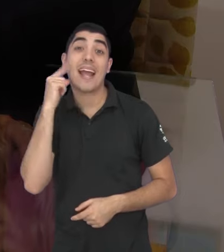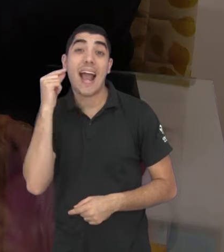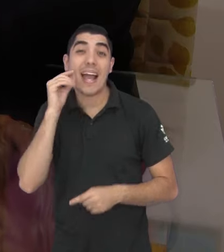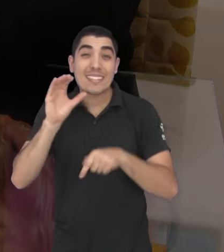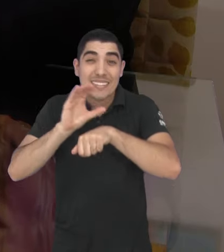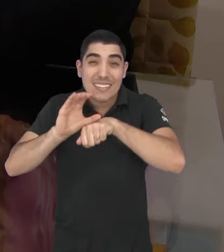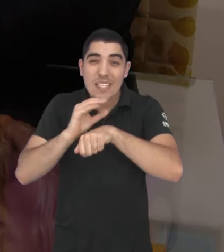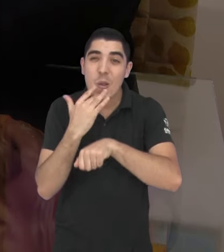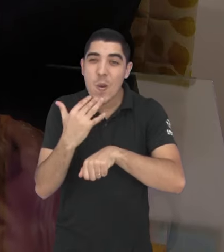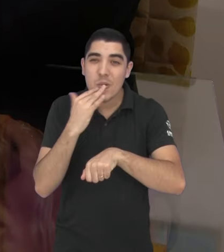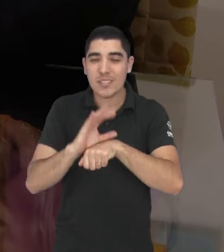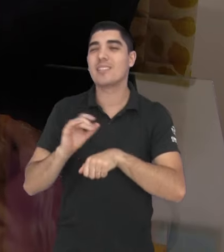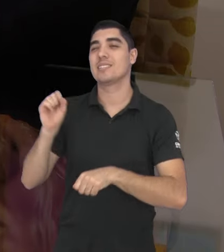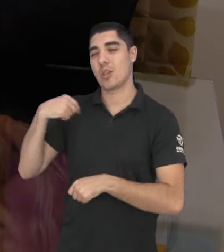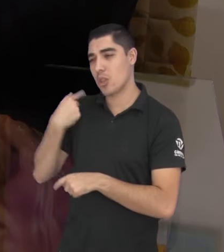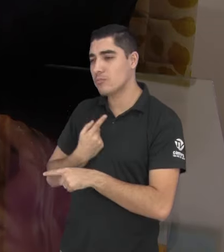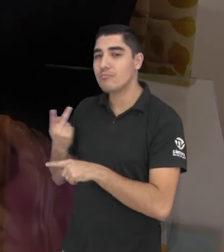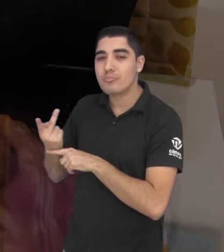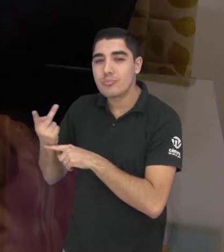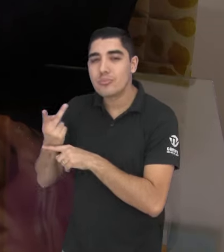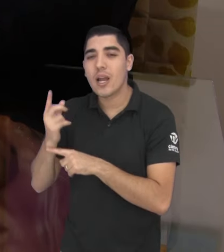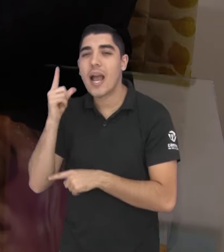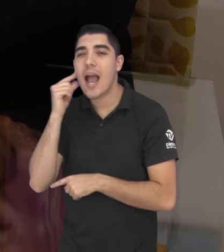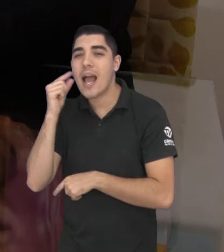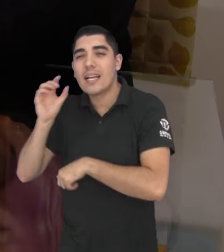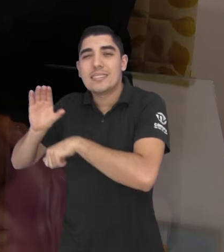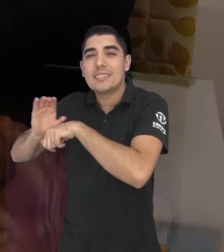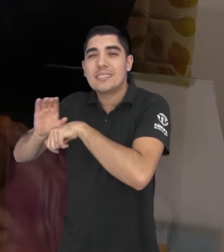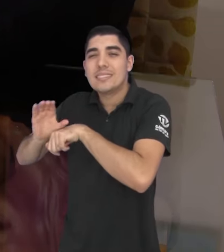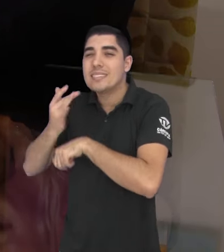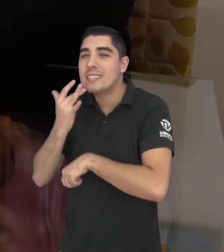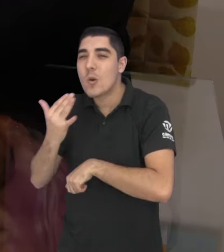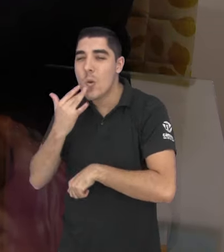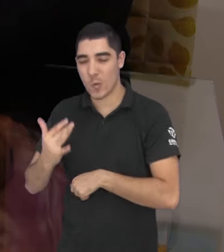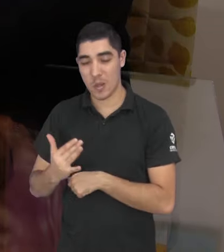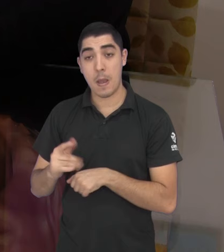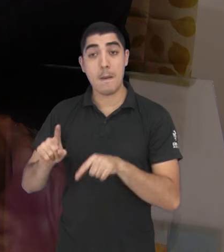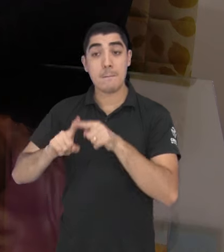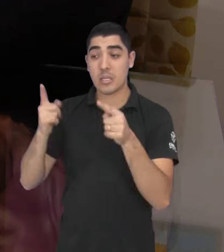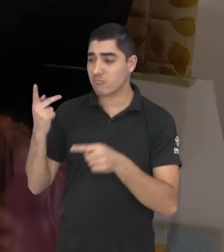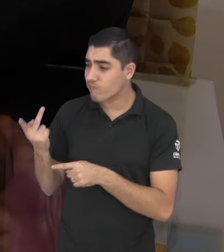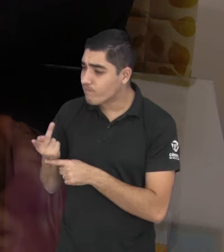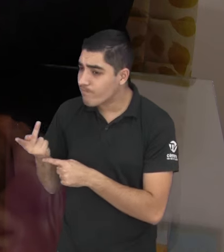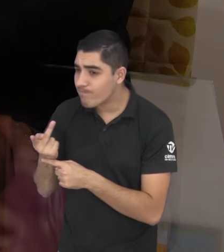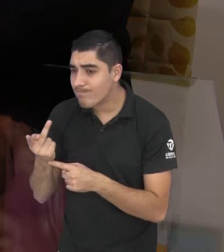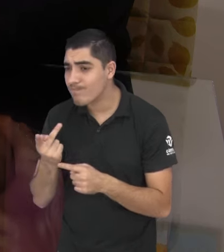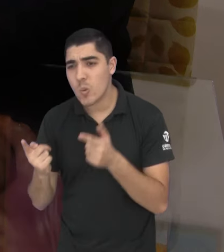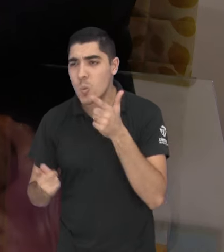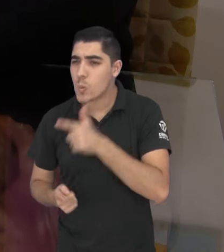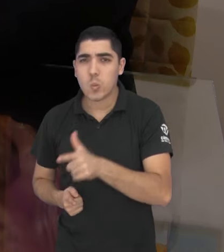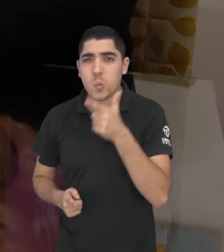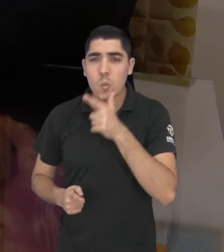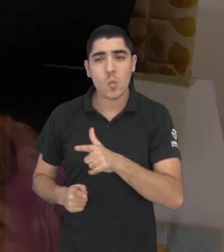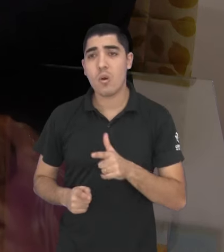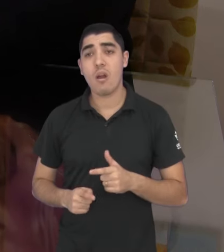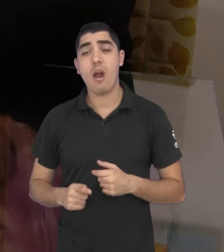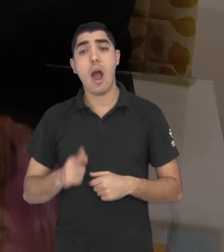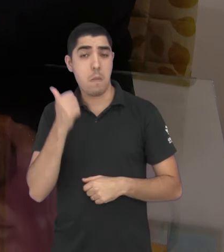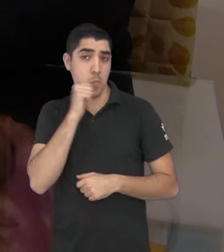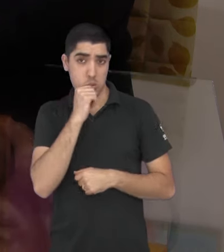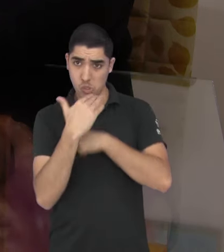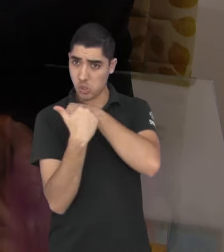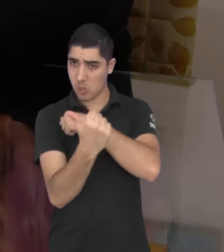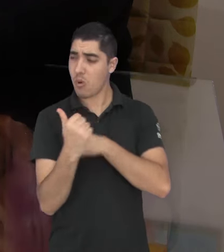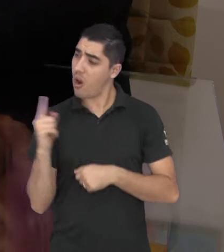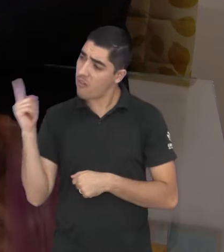É, a gente procurou uma gatinha cinza. Só que daí, na época a gente não tava conseguindo e a moça pediu pra gente lá ver ela. E a